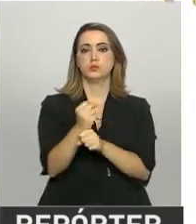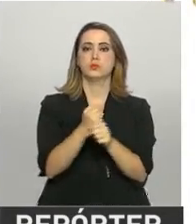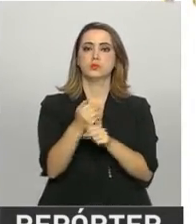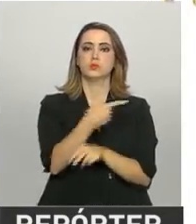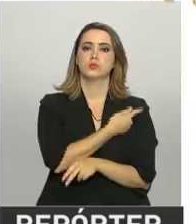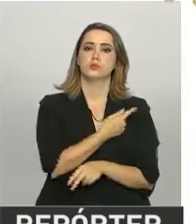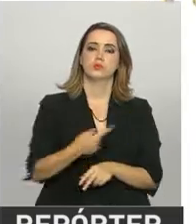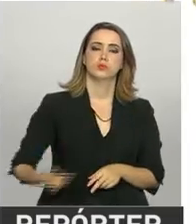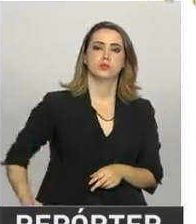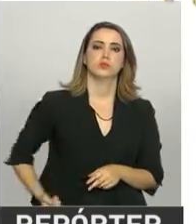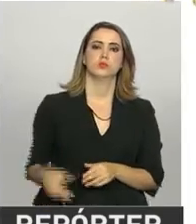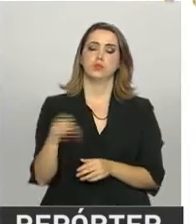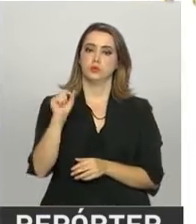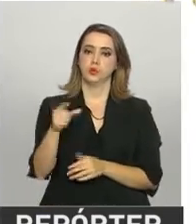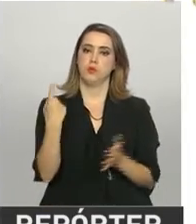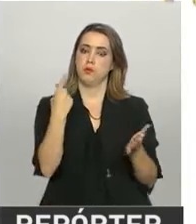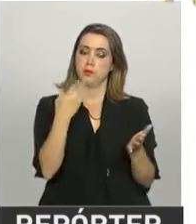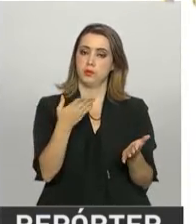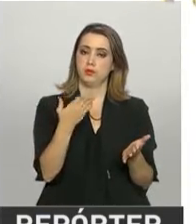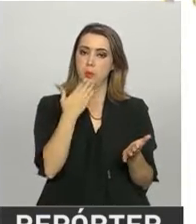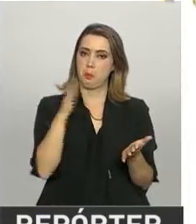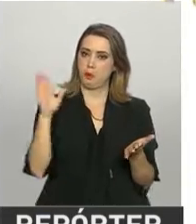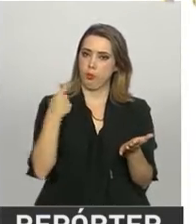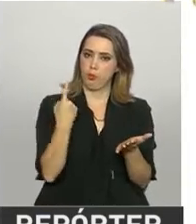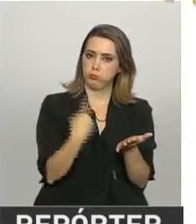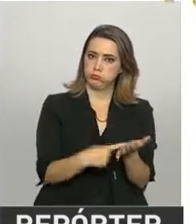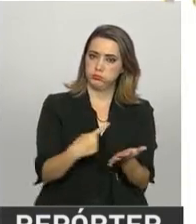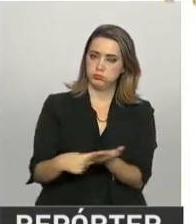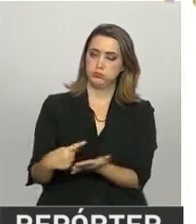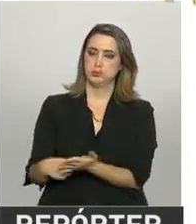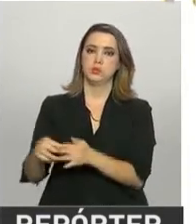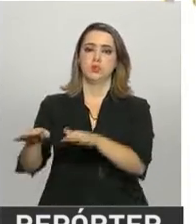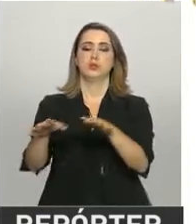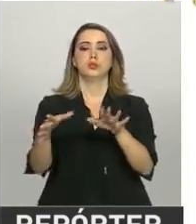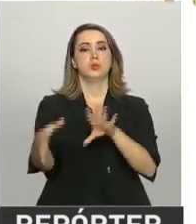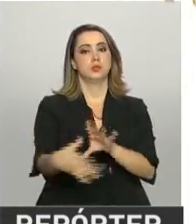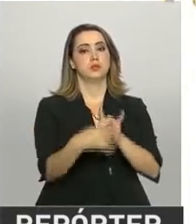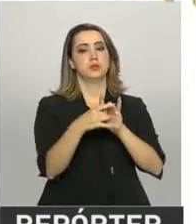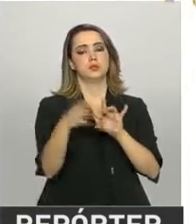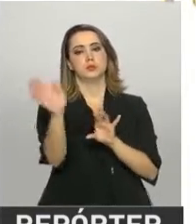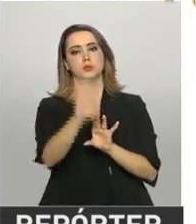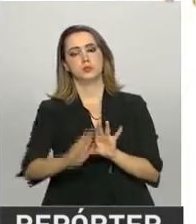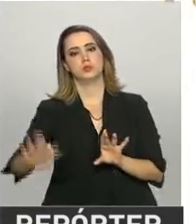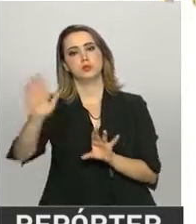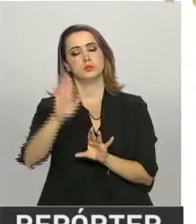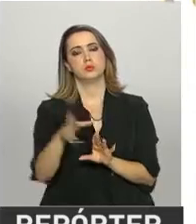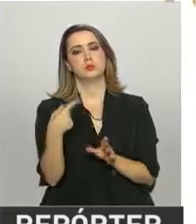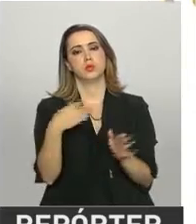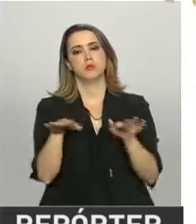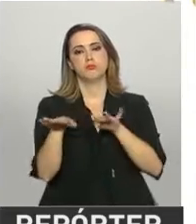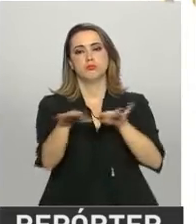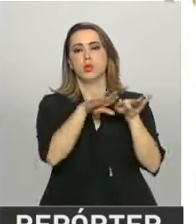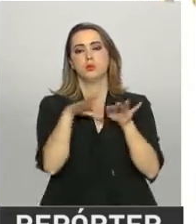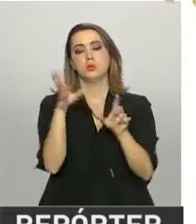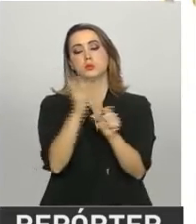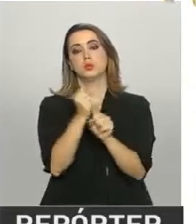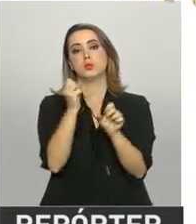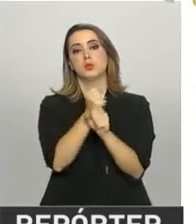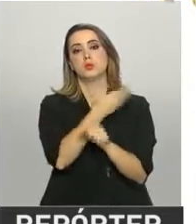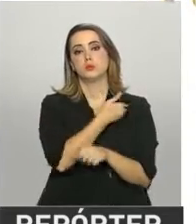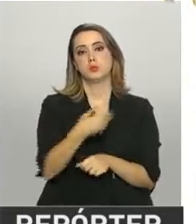governadores se comprometeram com este pacto nacional para o equilíbrio das contas públicas ea idéia é que o pacto nacional